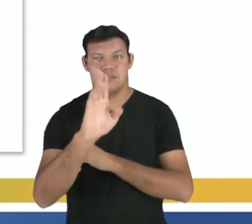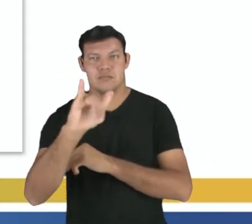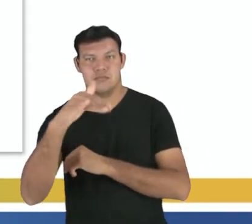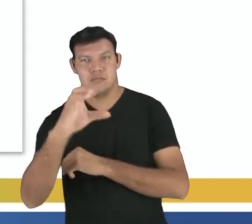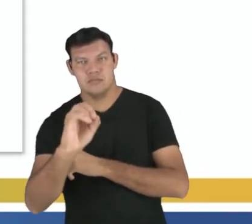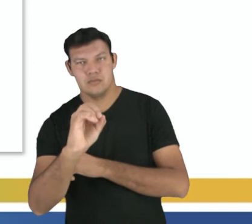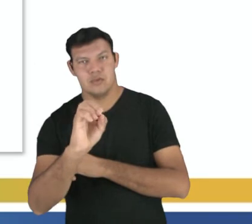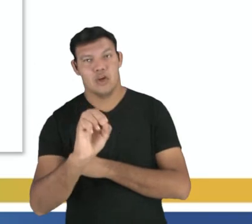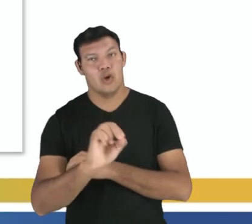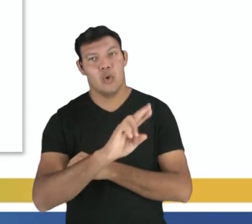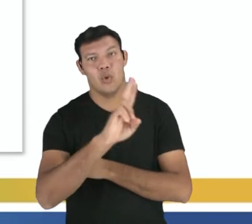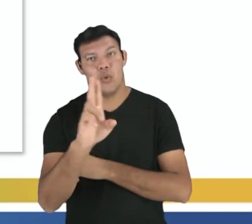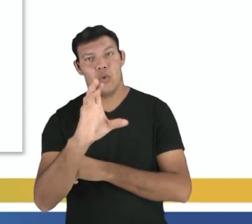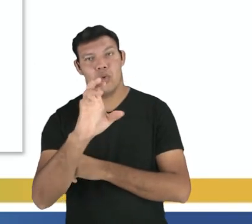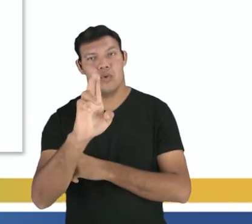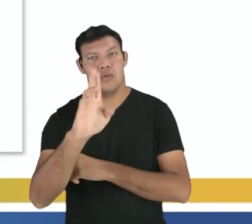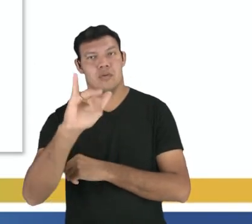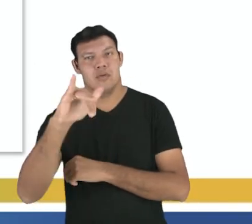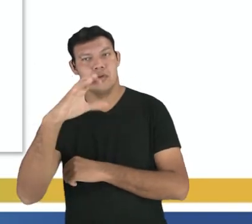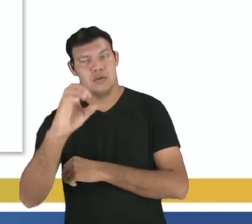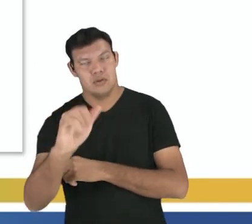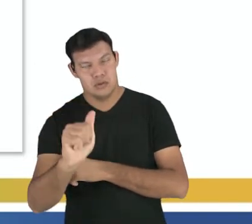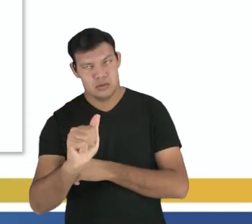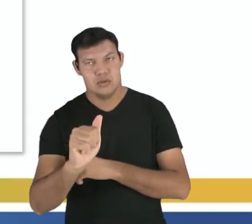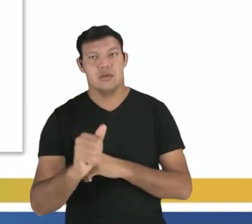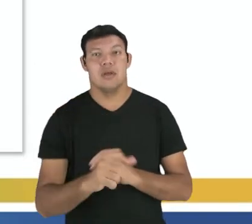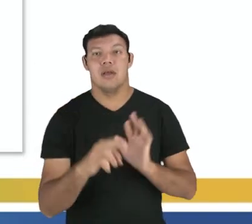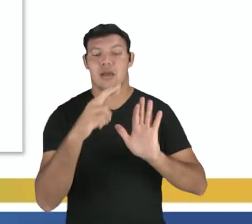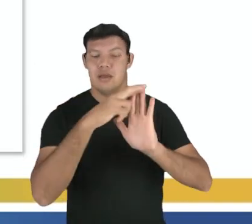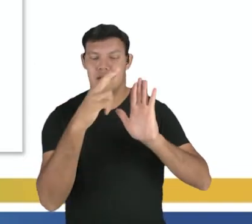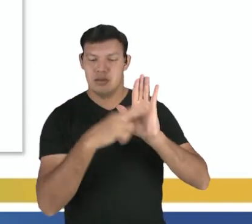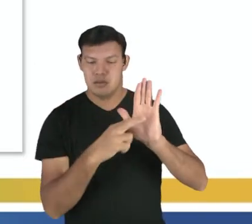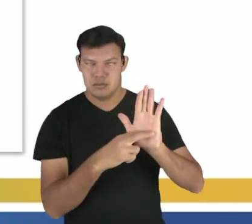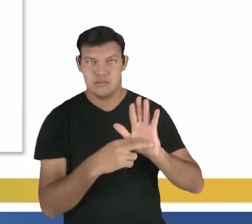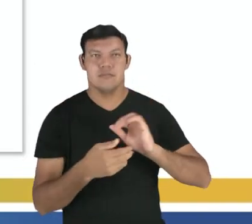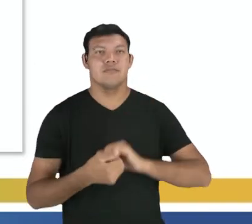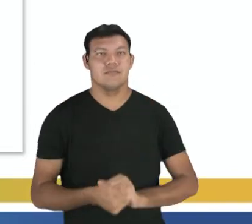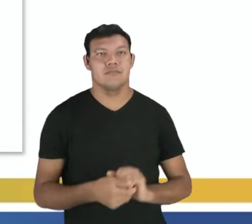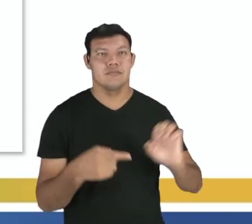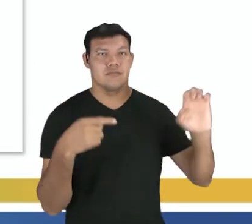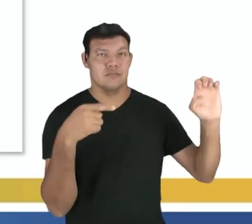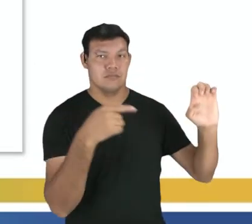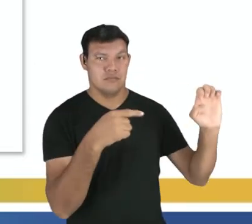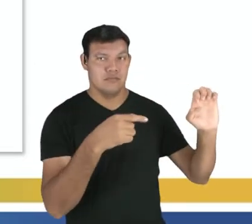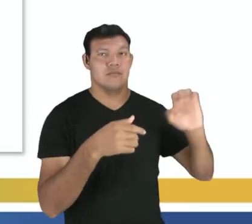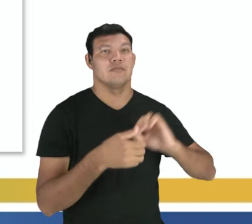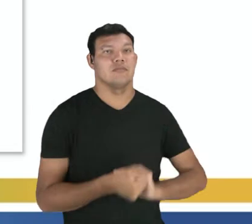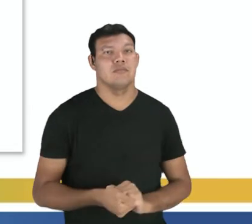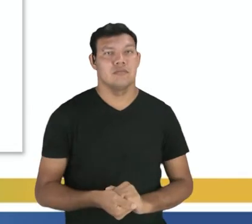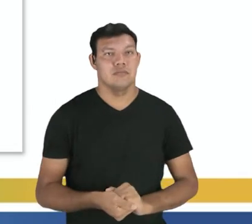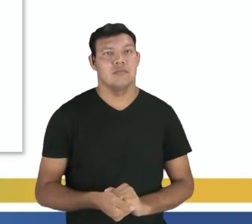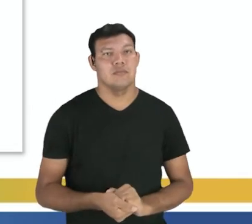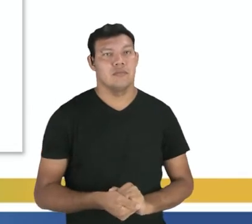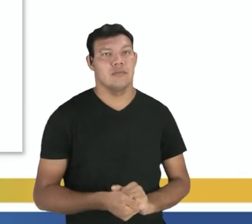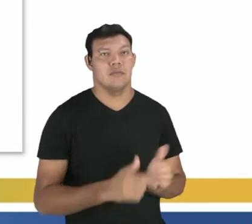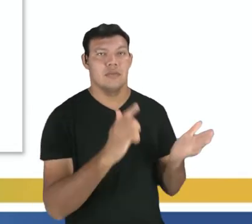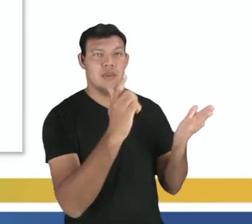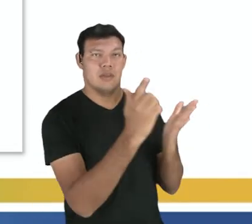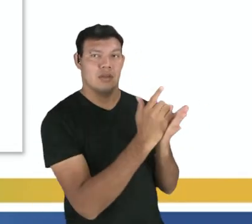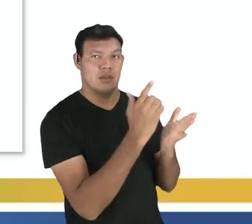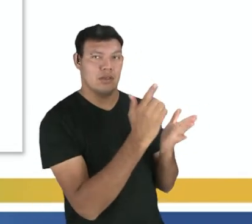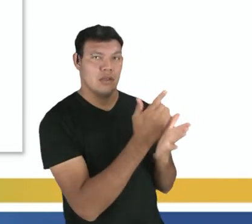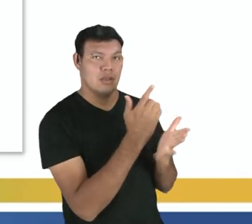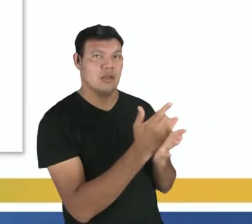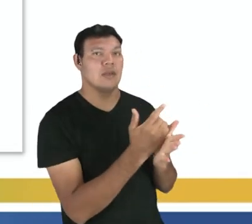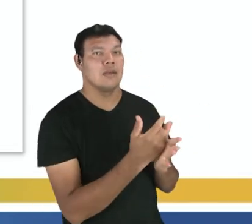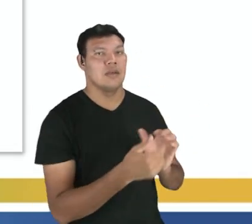né? E deve vir, é uma regra para usá-lo. E a letra E. Aqui está o livro cujo livro.